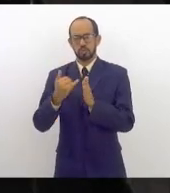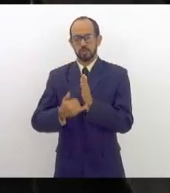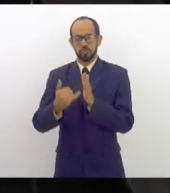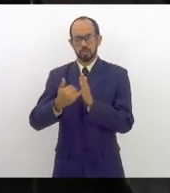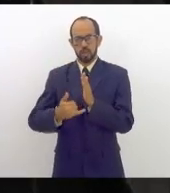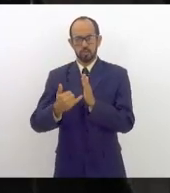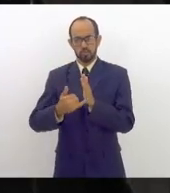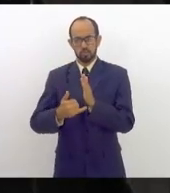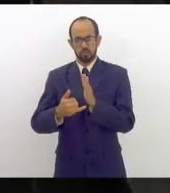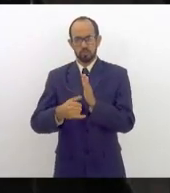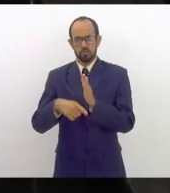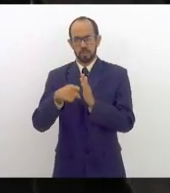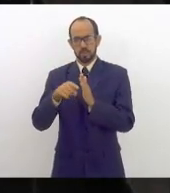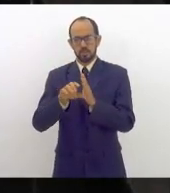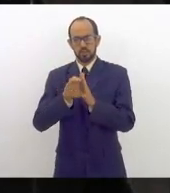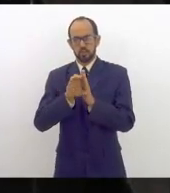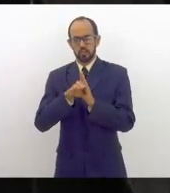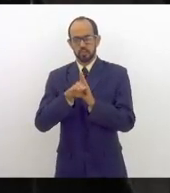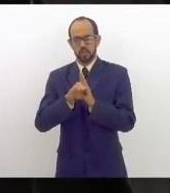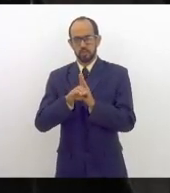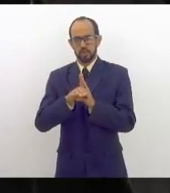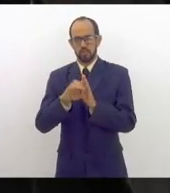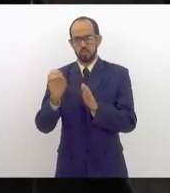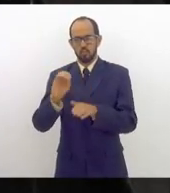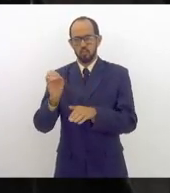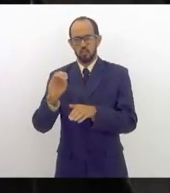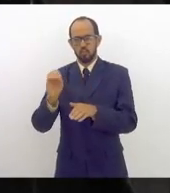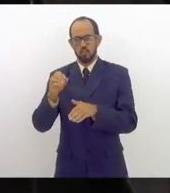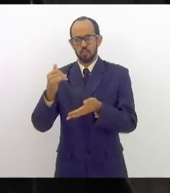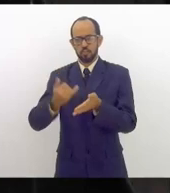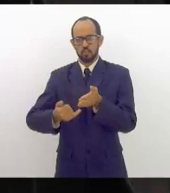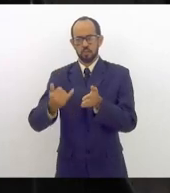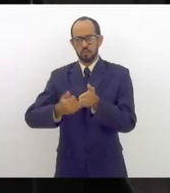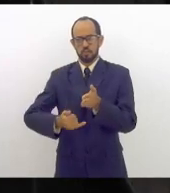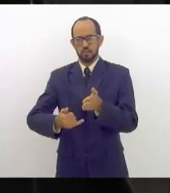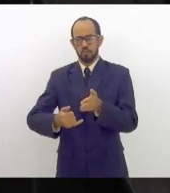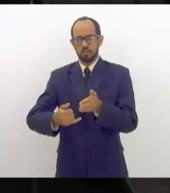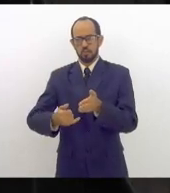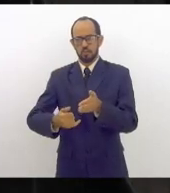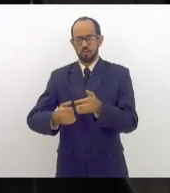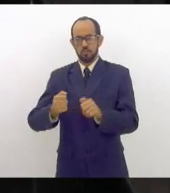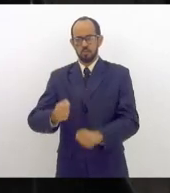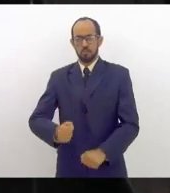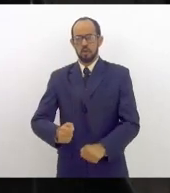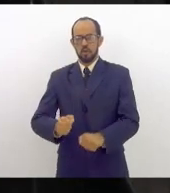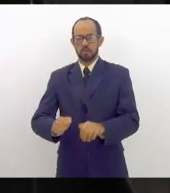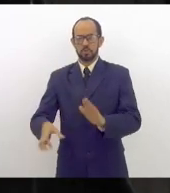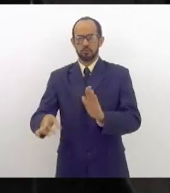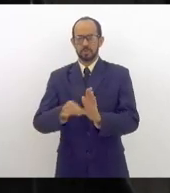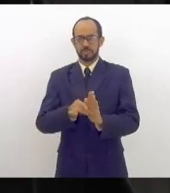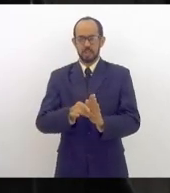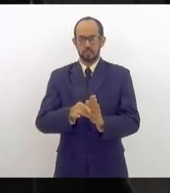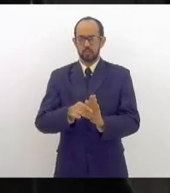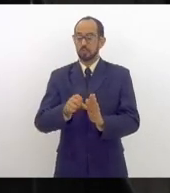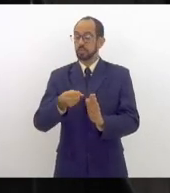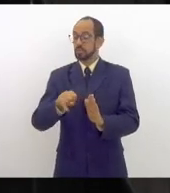Este princípio é que nenhum tributo pode ser fixado sem ser por